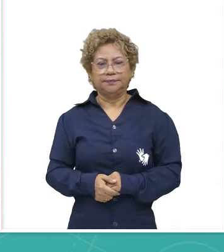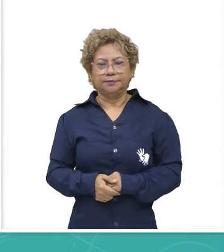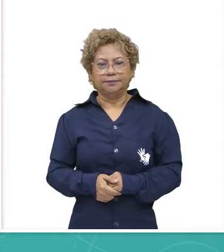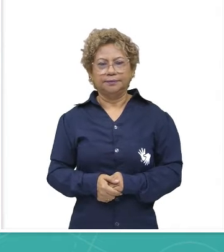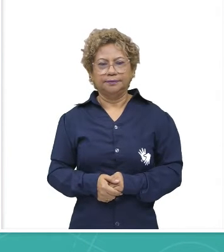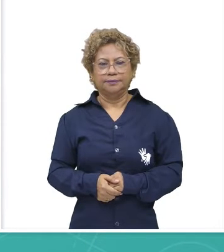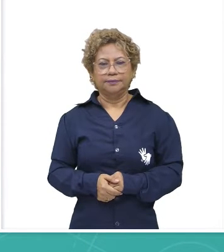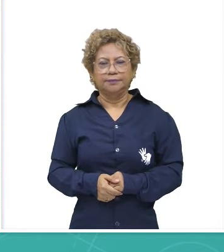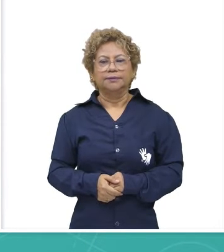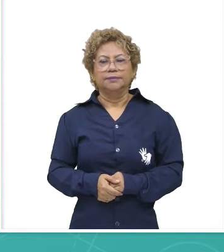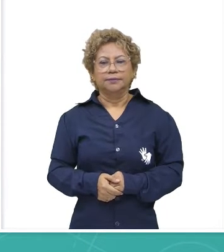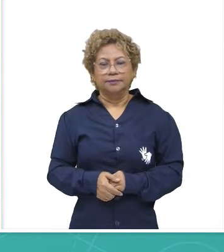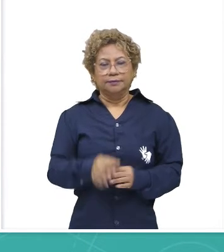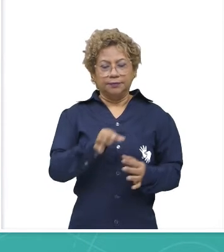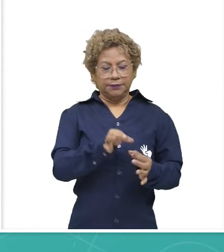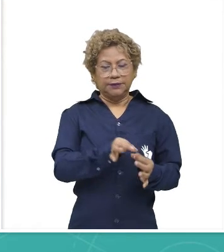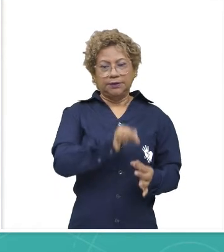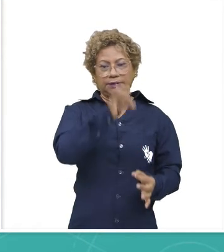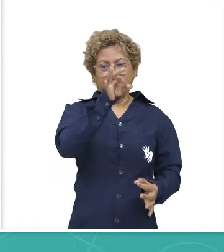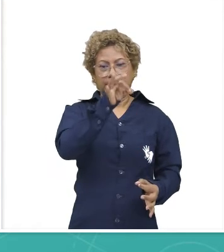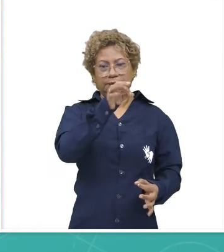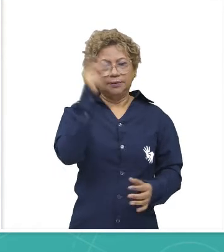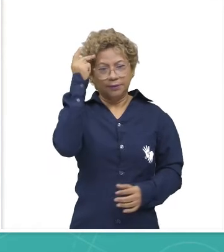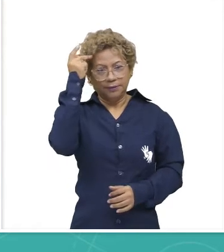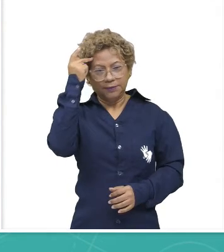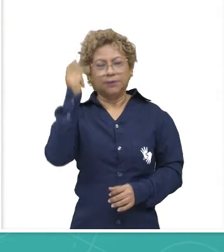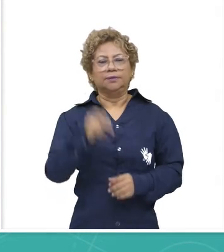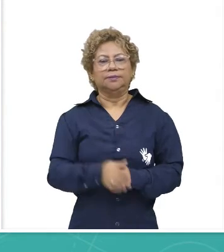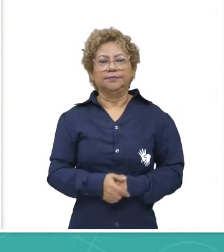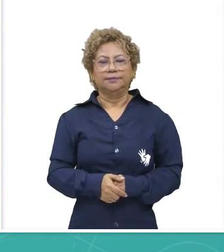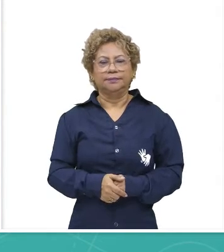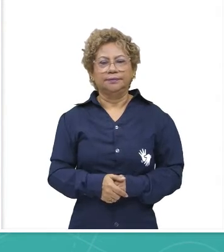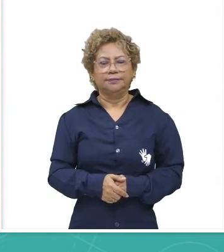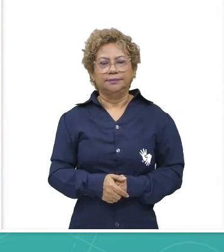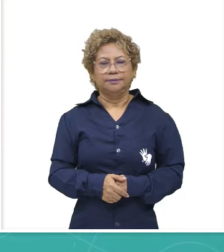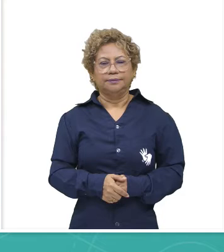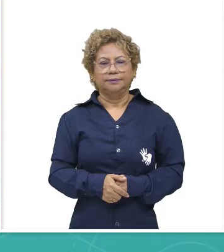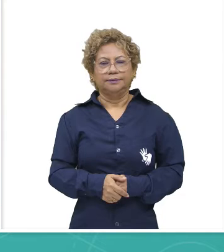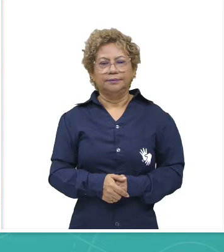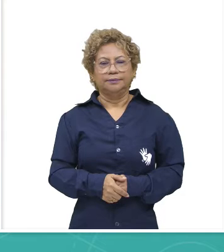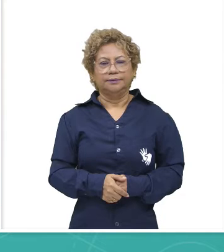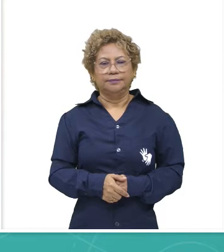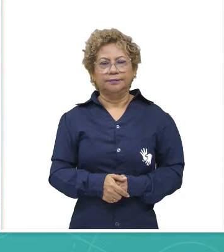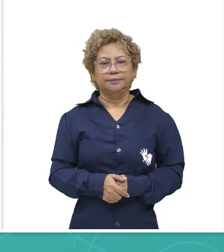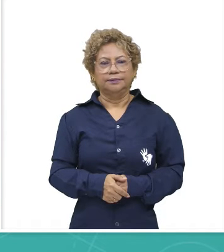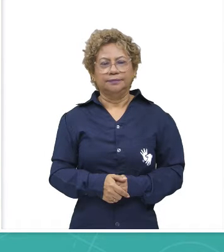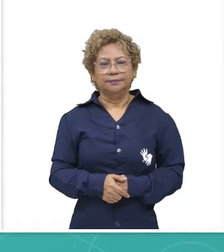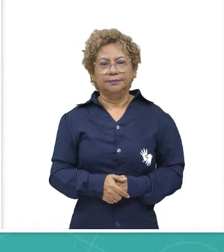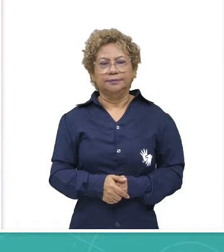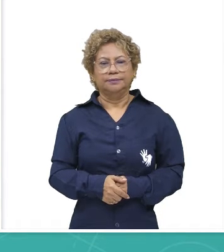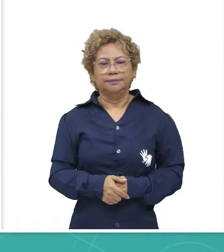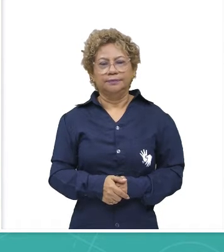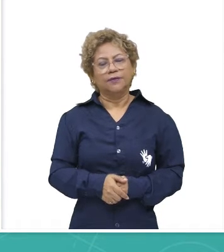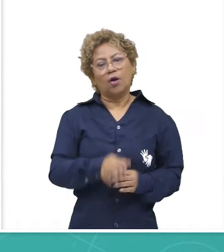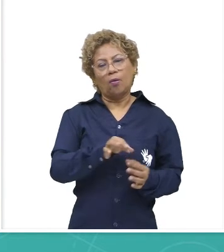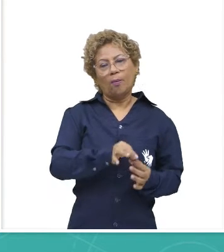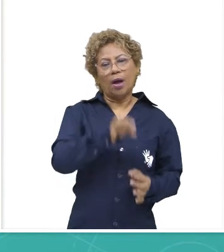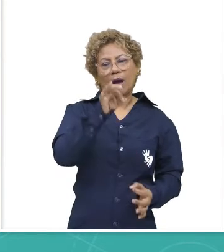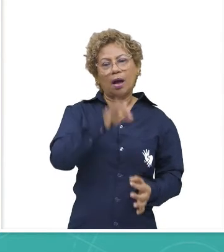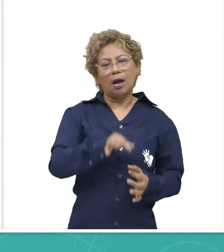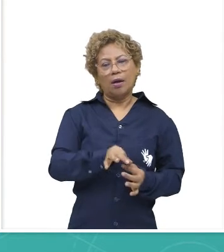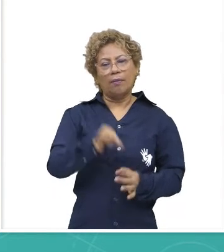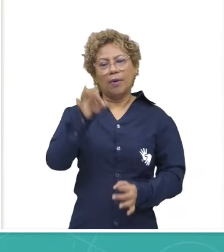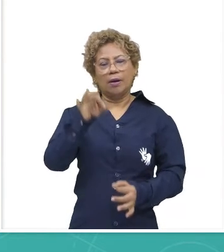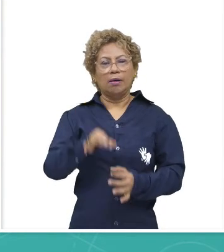Santos está aí, ó, 2 metros de altitude do nível do mar. São Paulo, 800 metros. Aí a gente